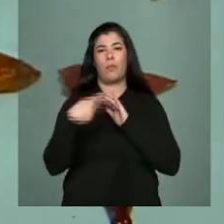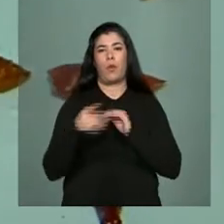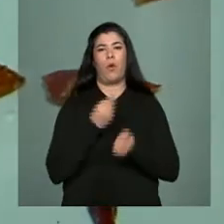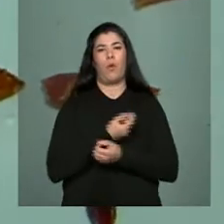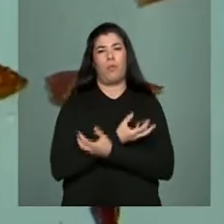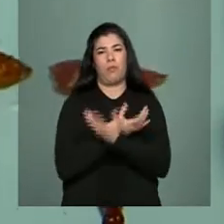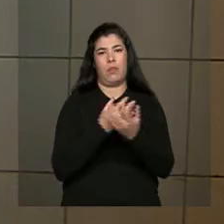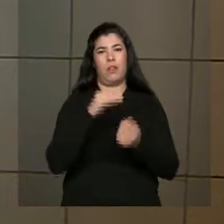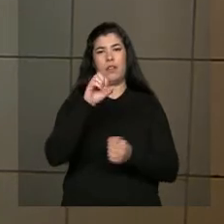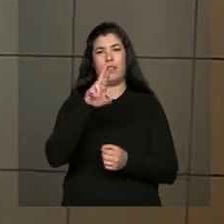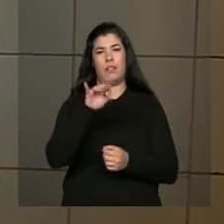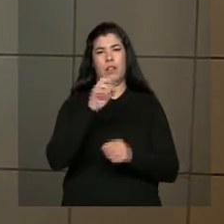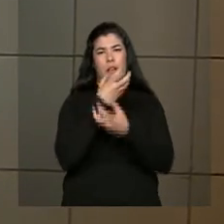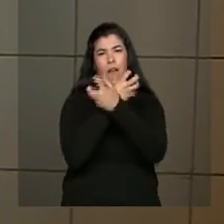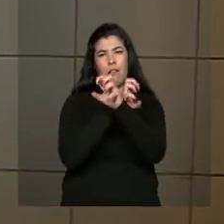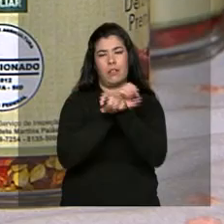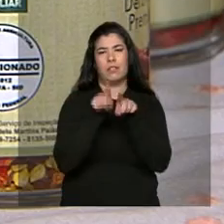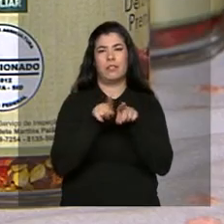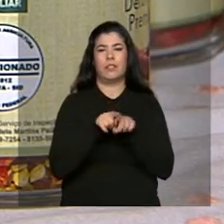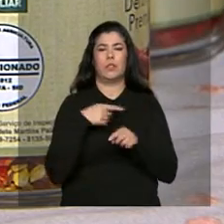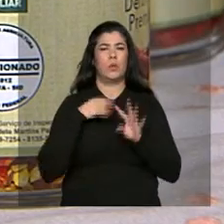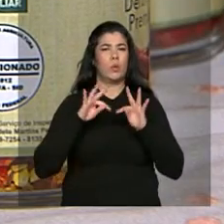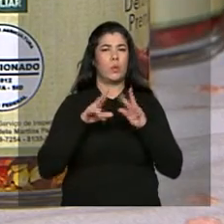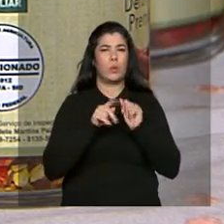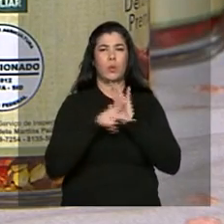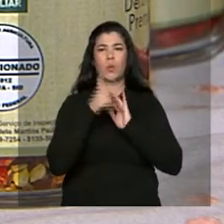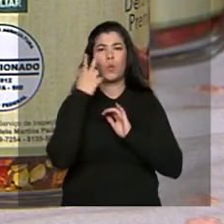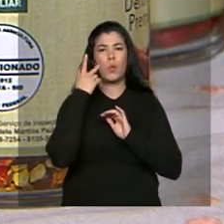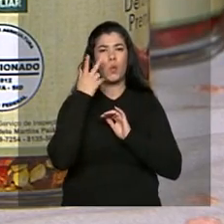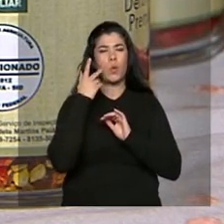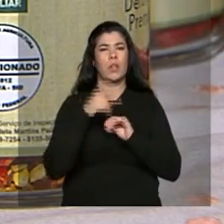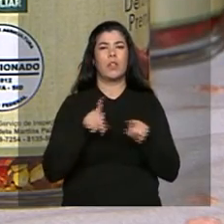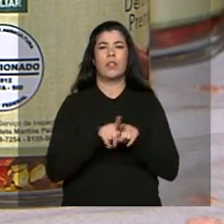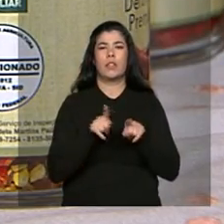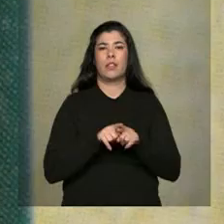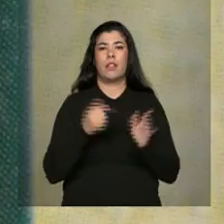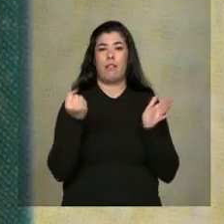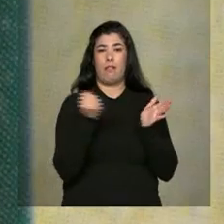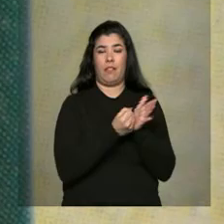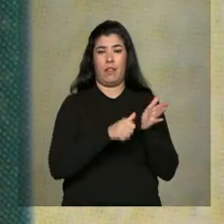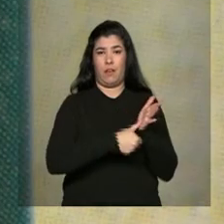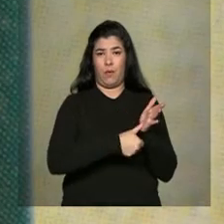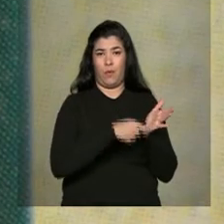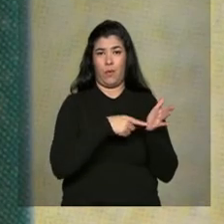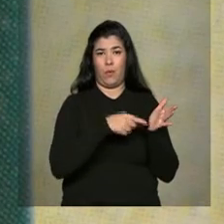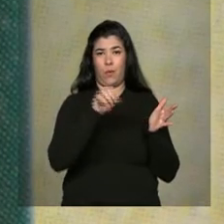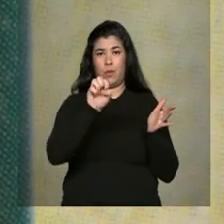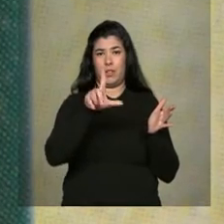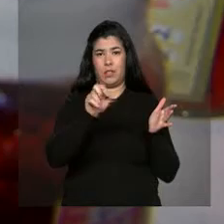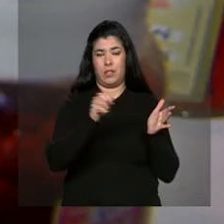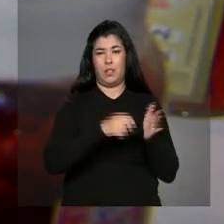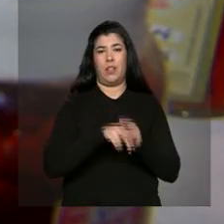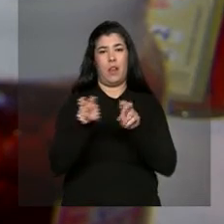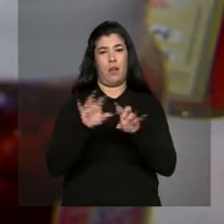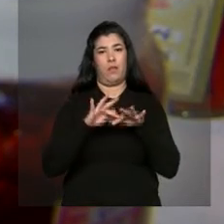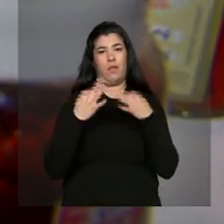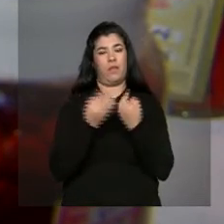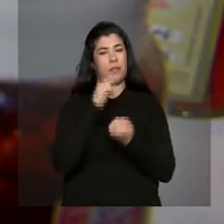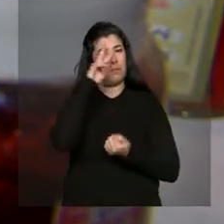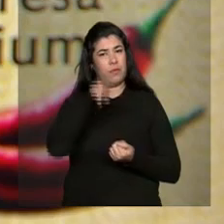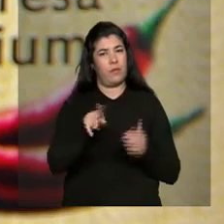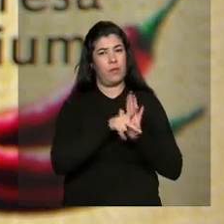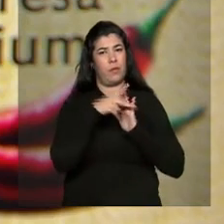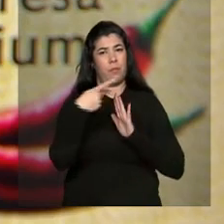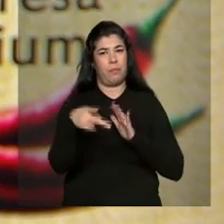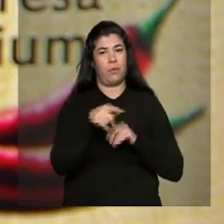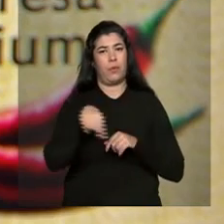Tudo orgânico, produzido por ela e com o selo da agricultura familiar, que ajuda a identificar os alimentos